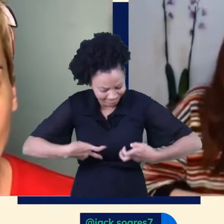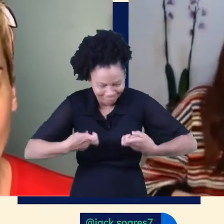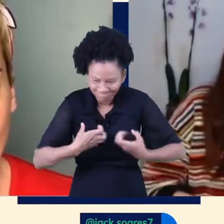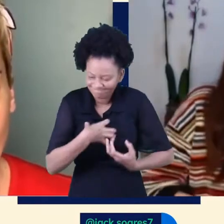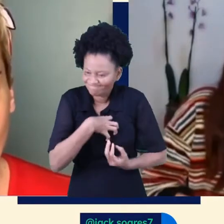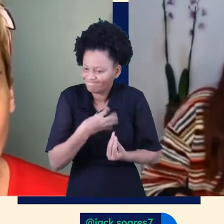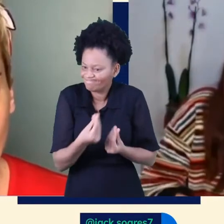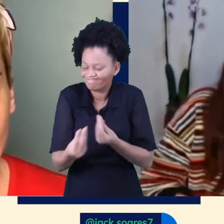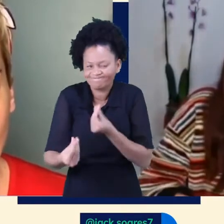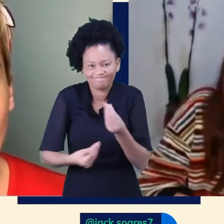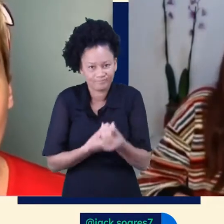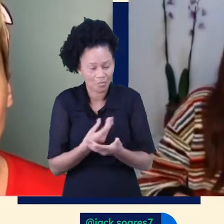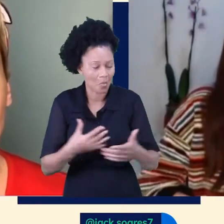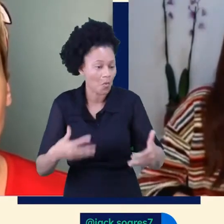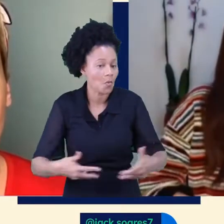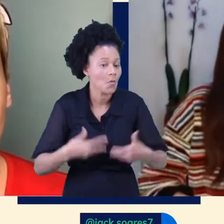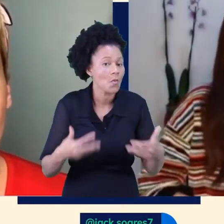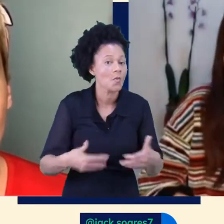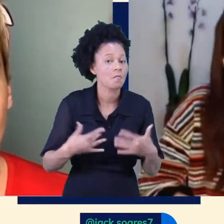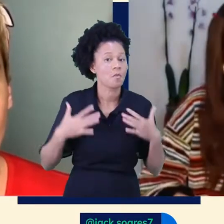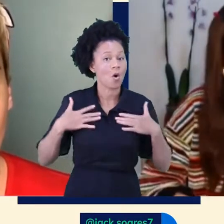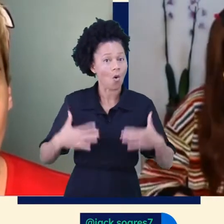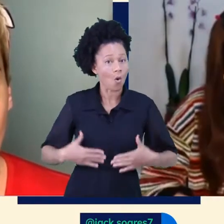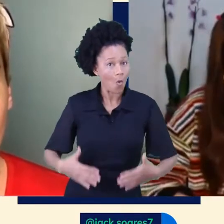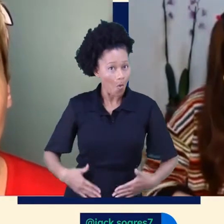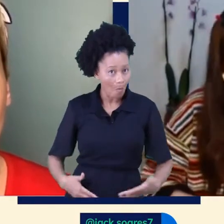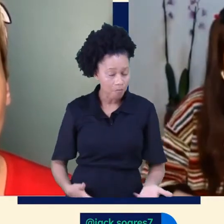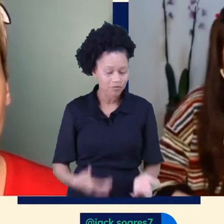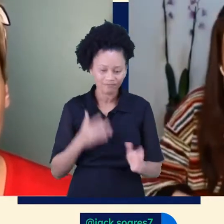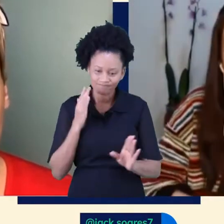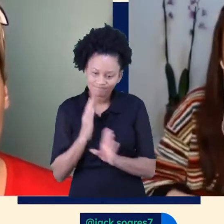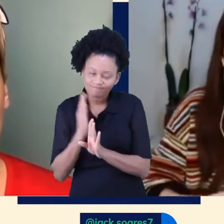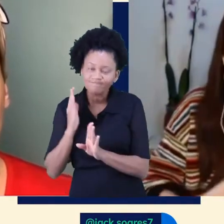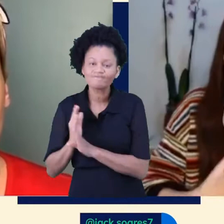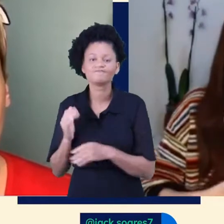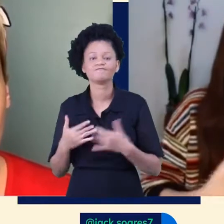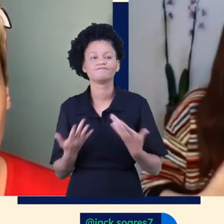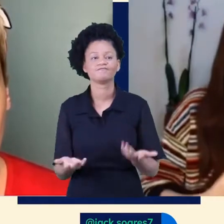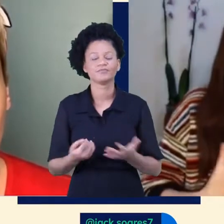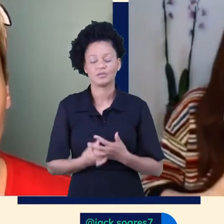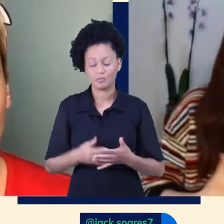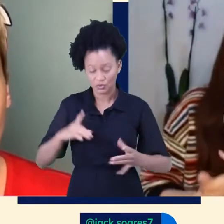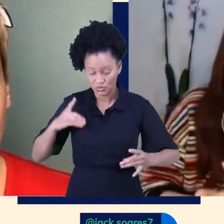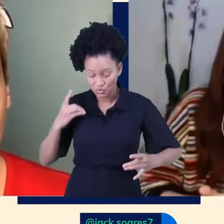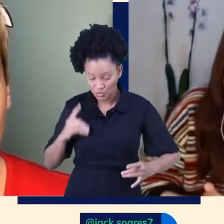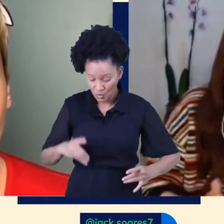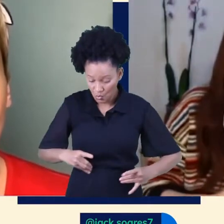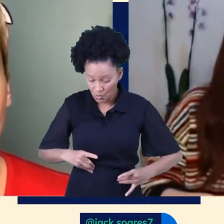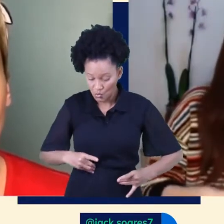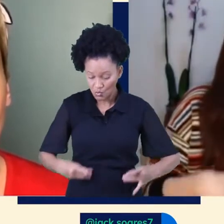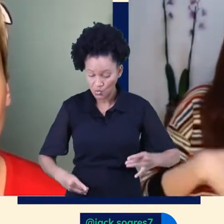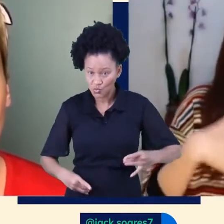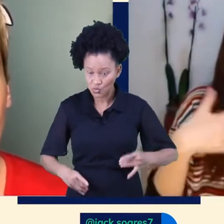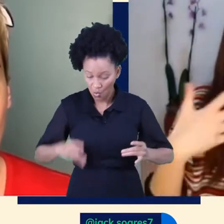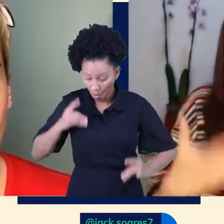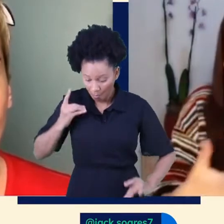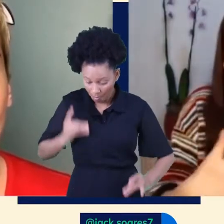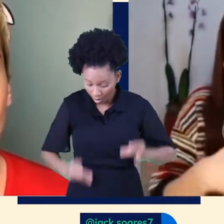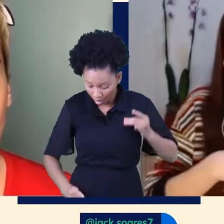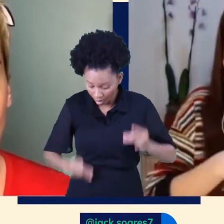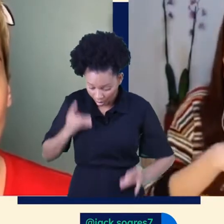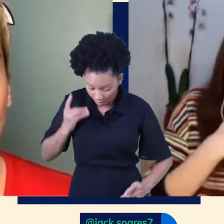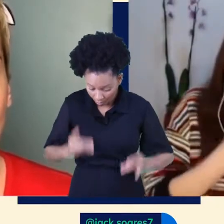ser nas vestimentas, pode ser nos hormônios, se a pessoa quiser se transformar, se ela quiser fazer